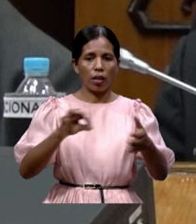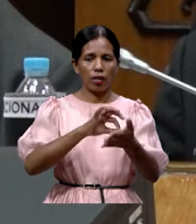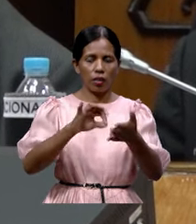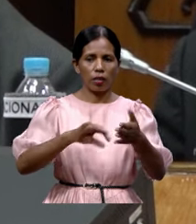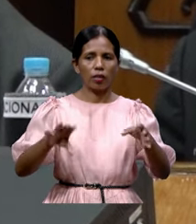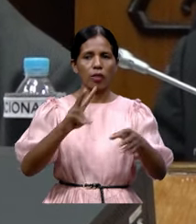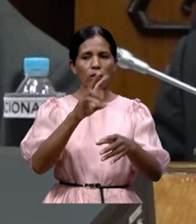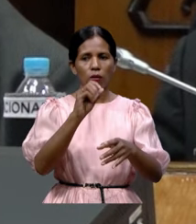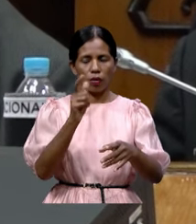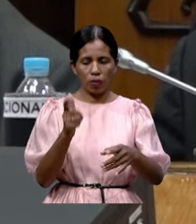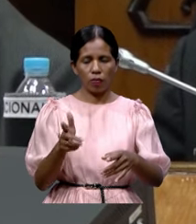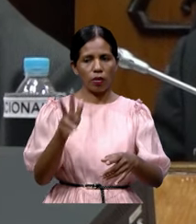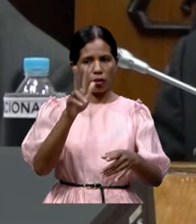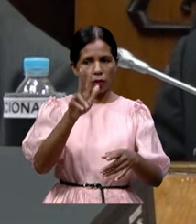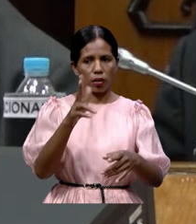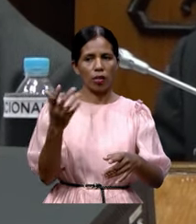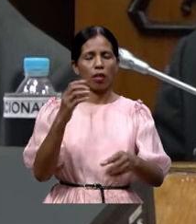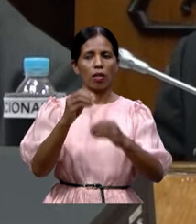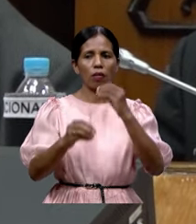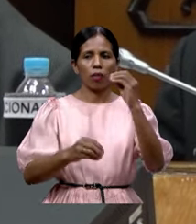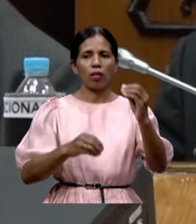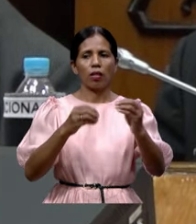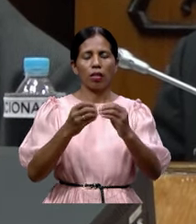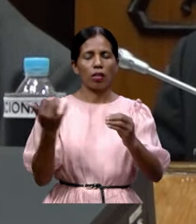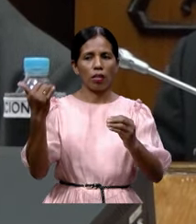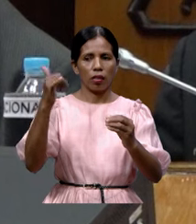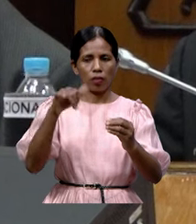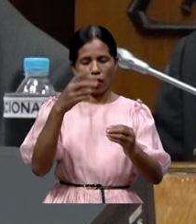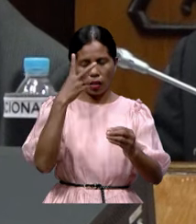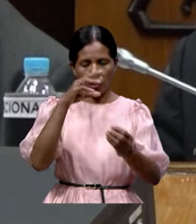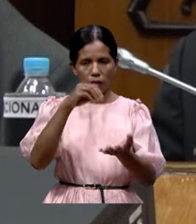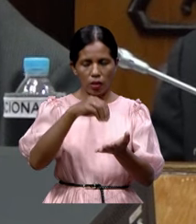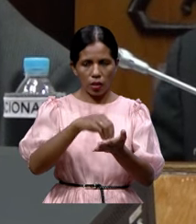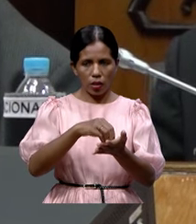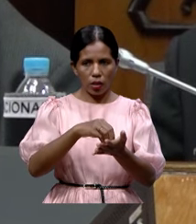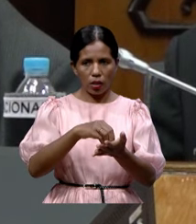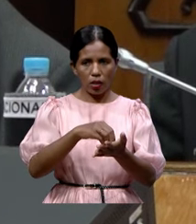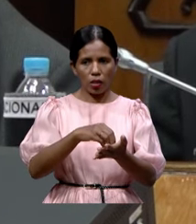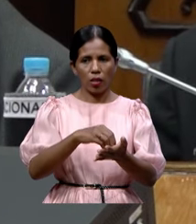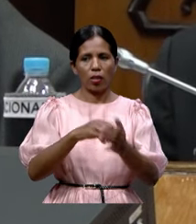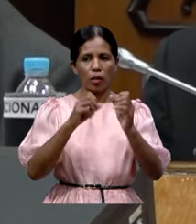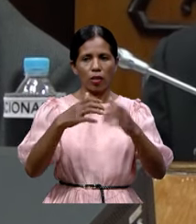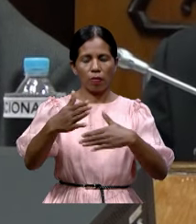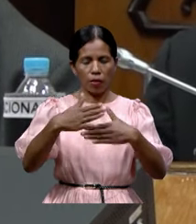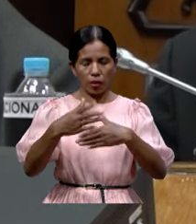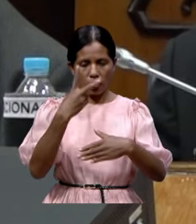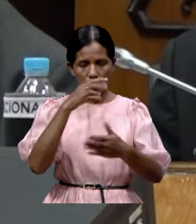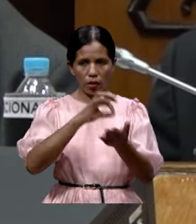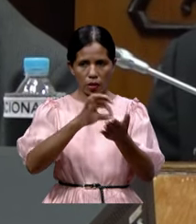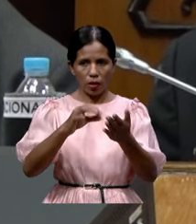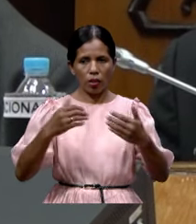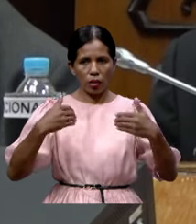IA 2023 significa se a avaliação de desempenho se carrega tu resista